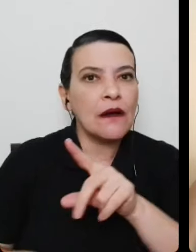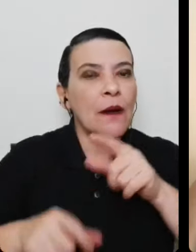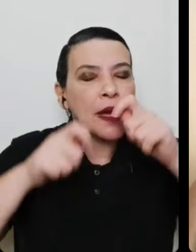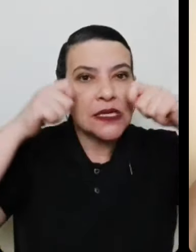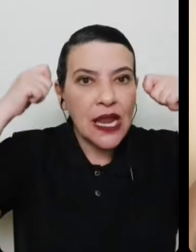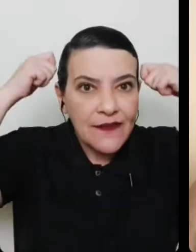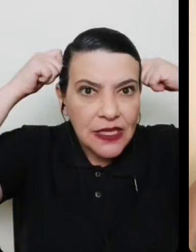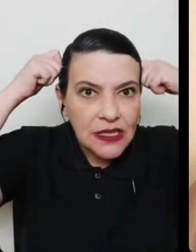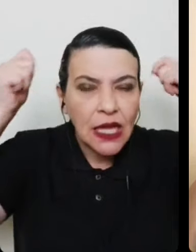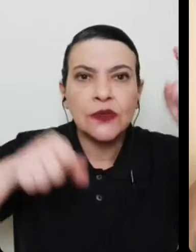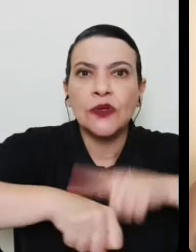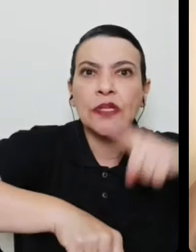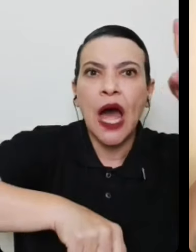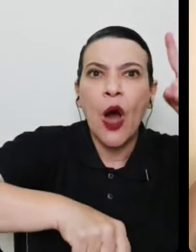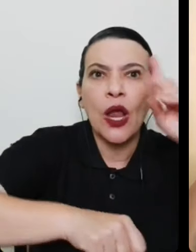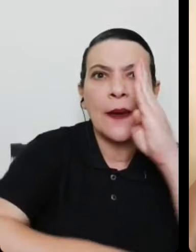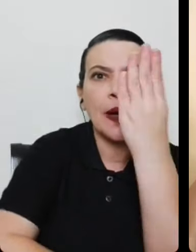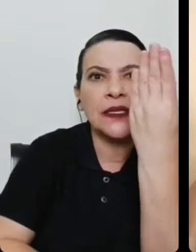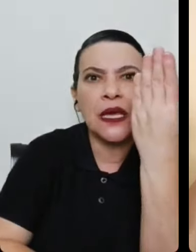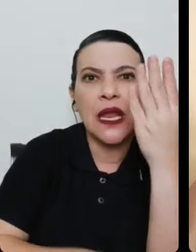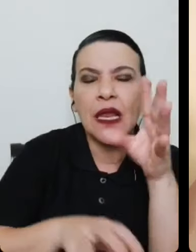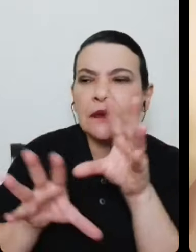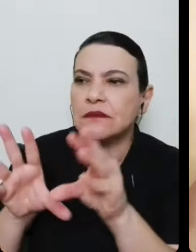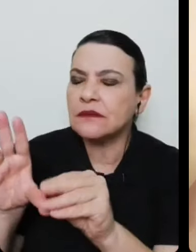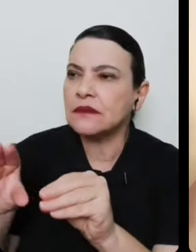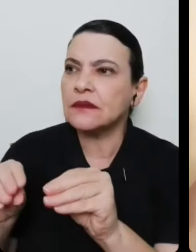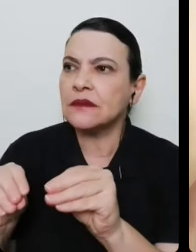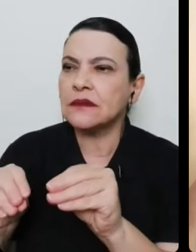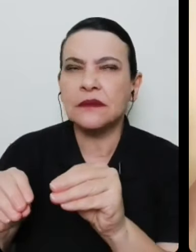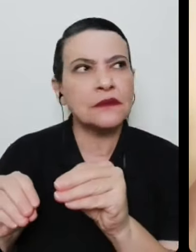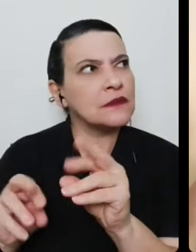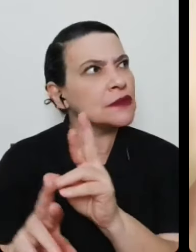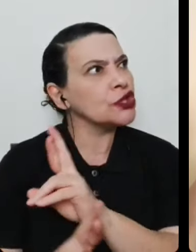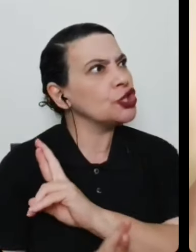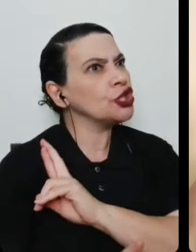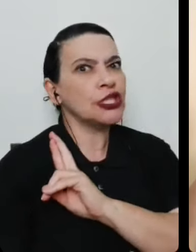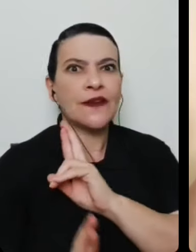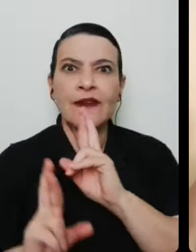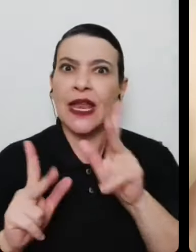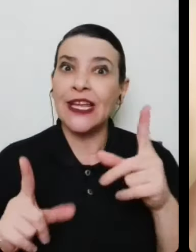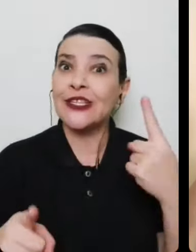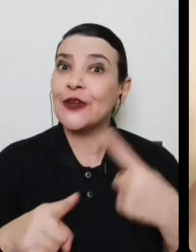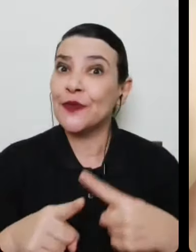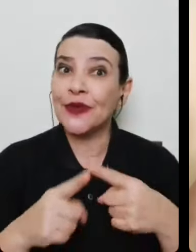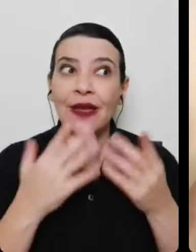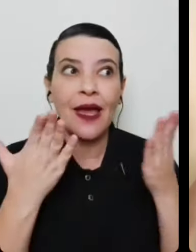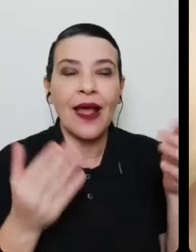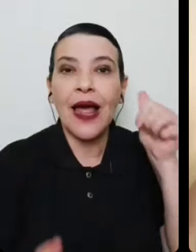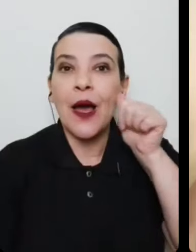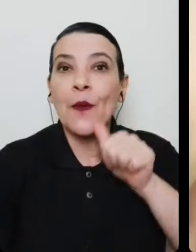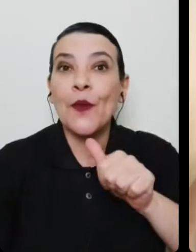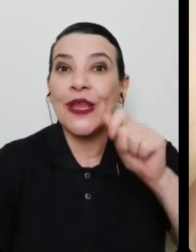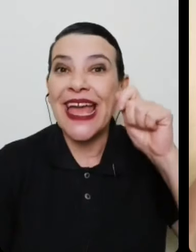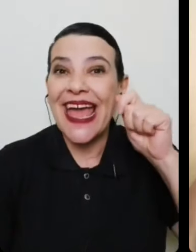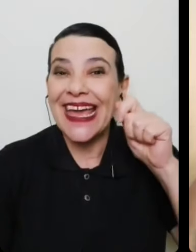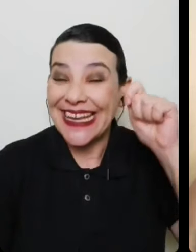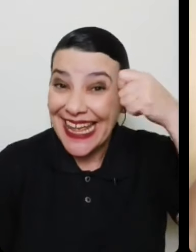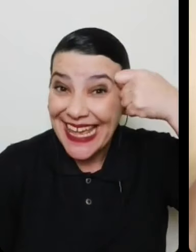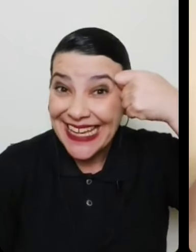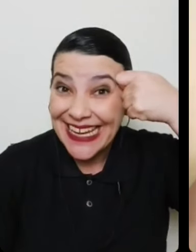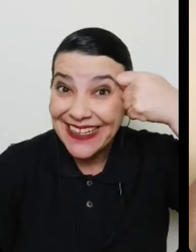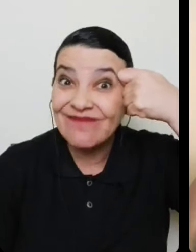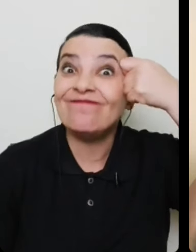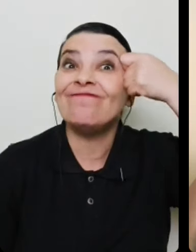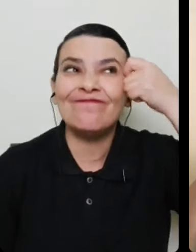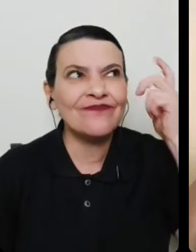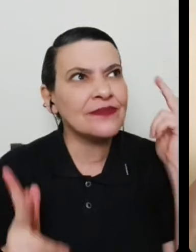tocou, a experiência foi diferente para ela. Porque ela era negra. Então, é